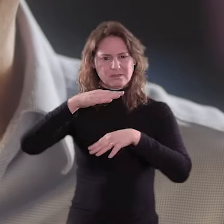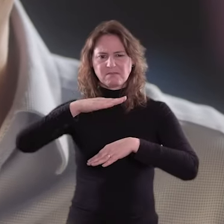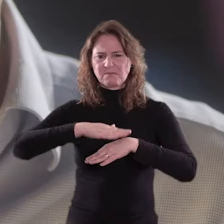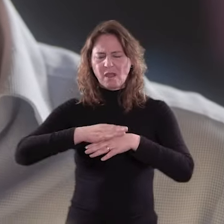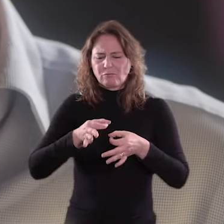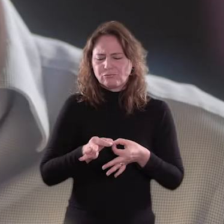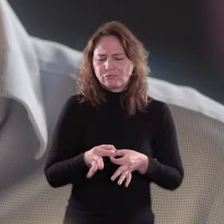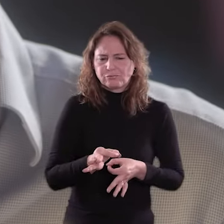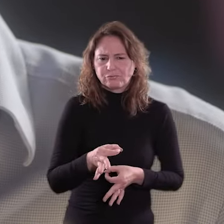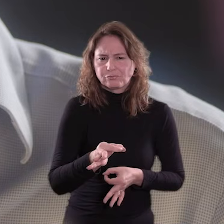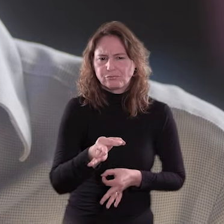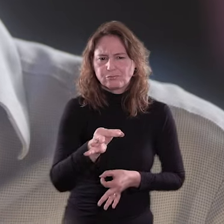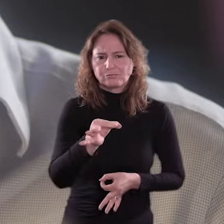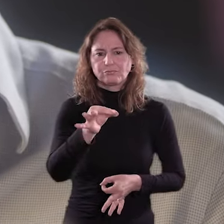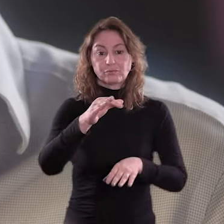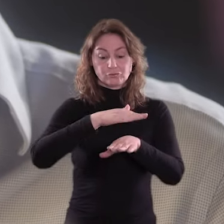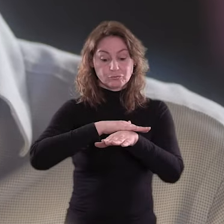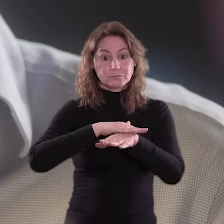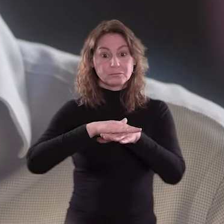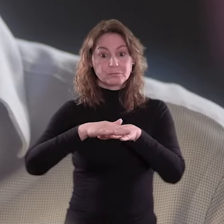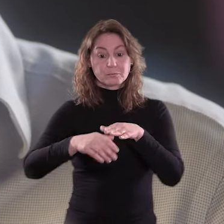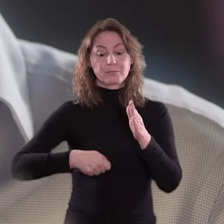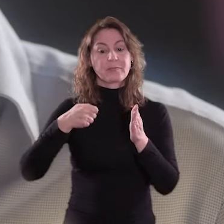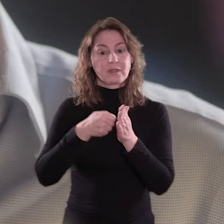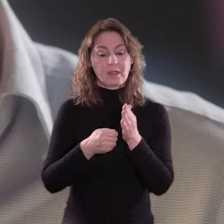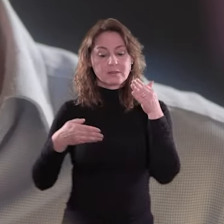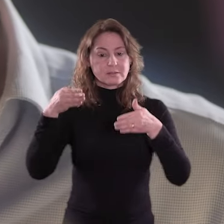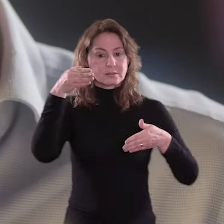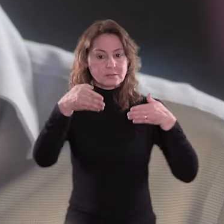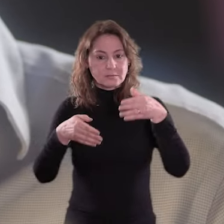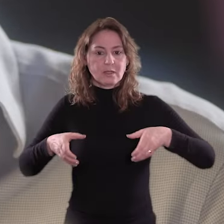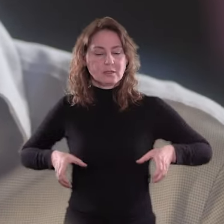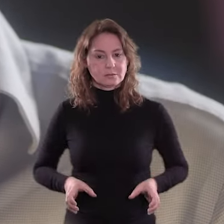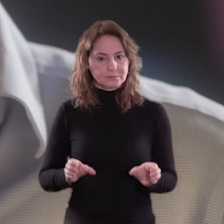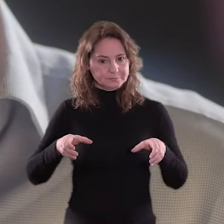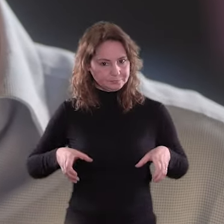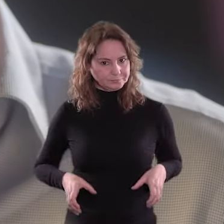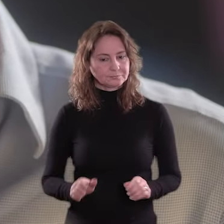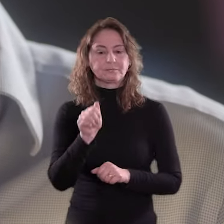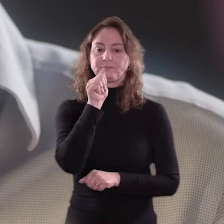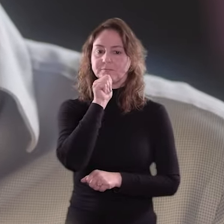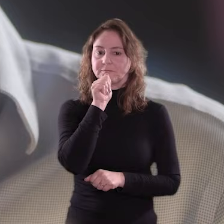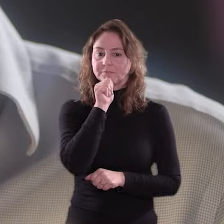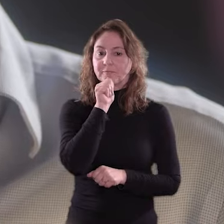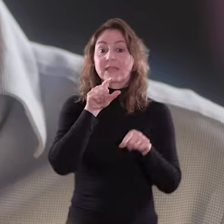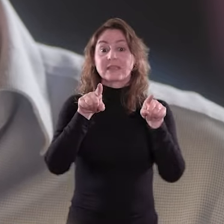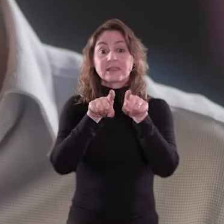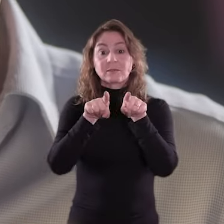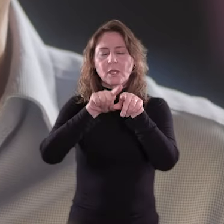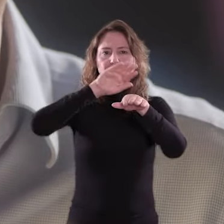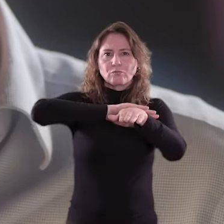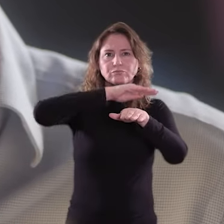de 1.400 metros de passarelas que garantem acessibilidade aos cadeirantes, por exemplo, e também